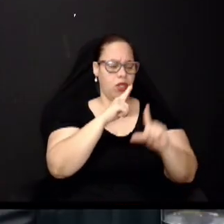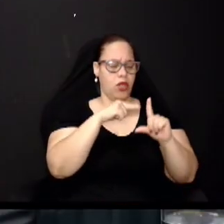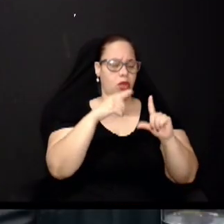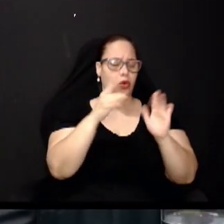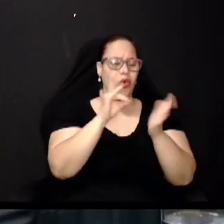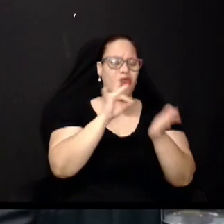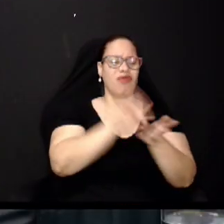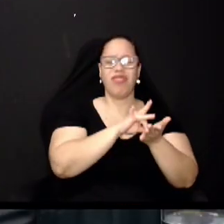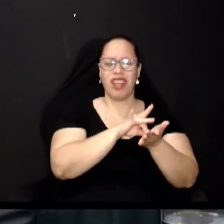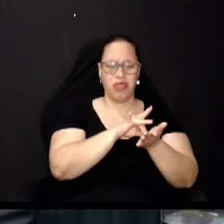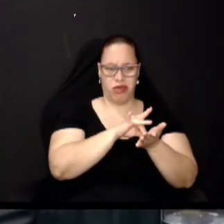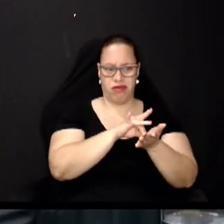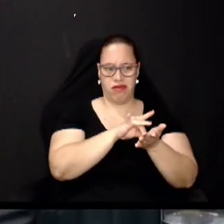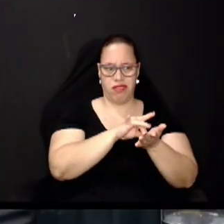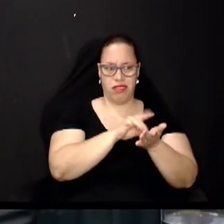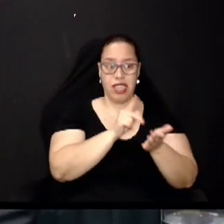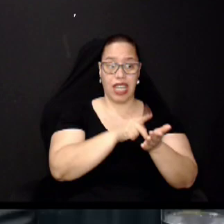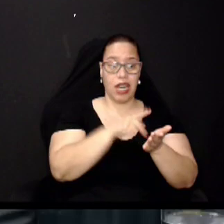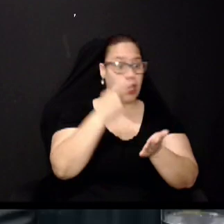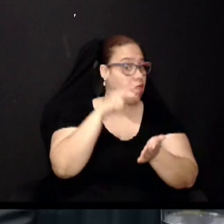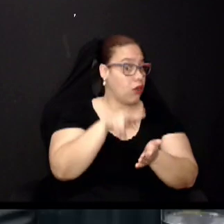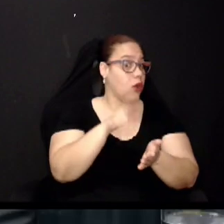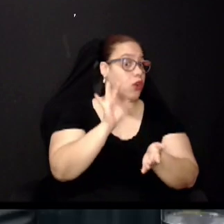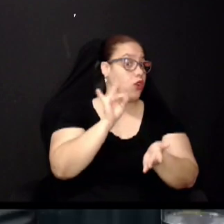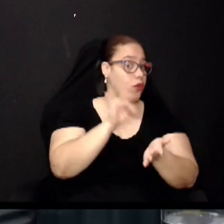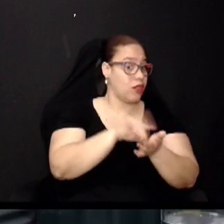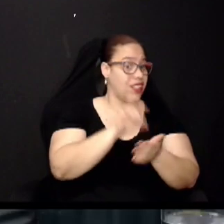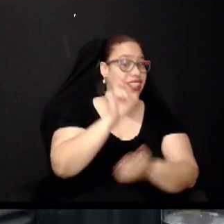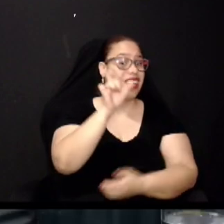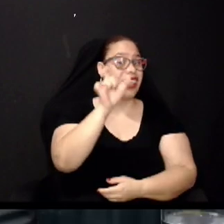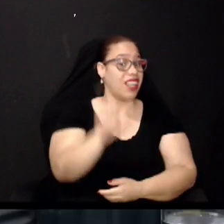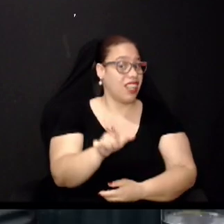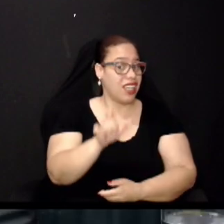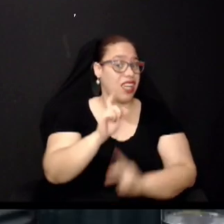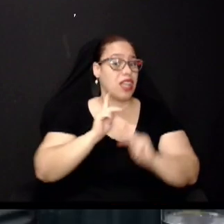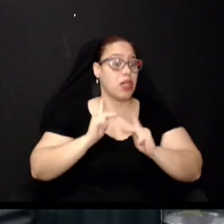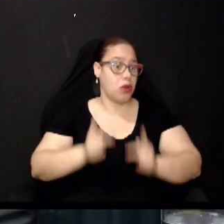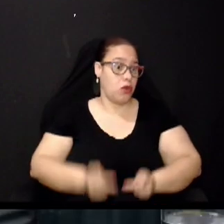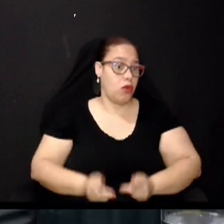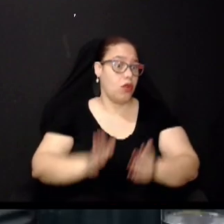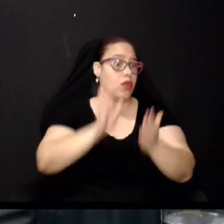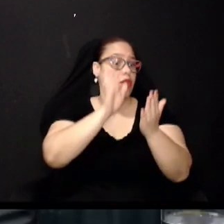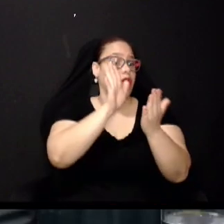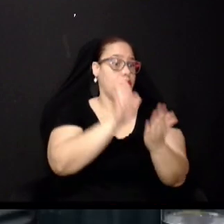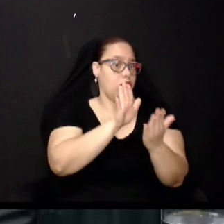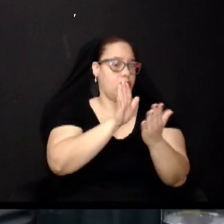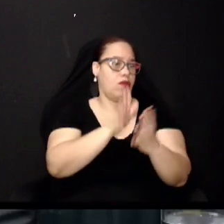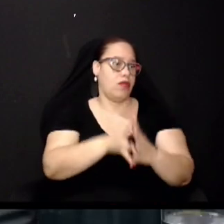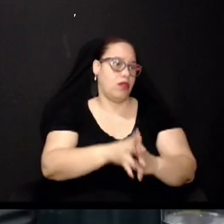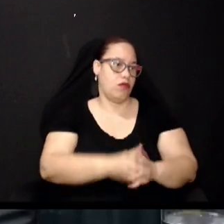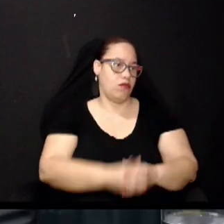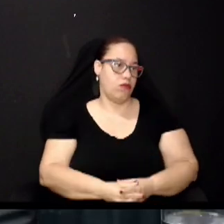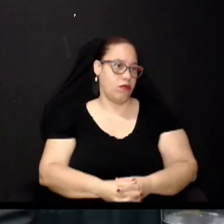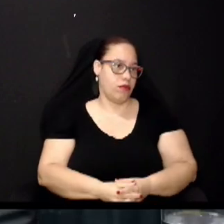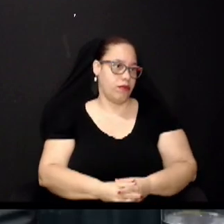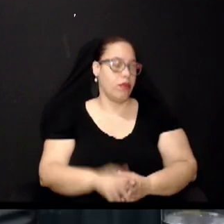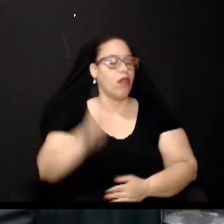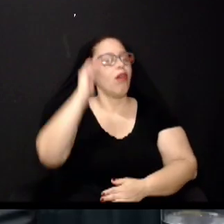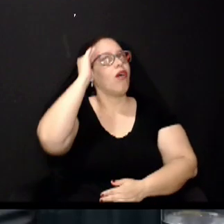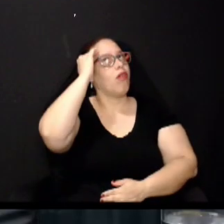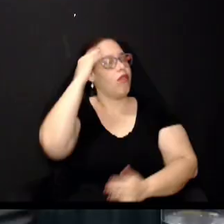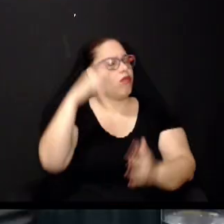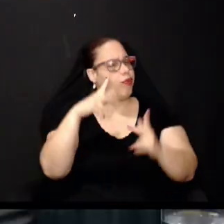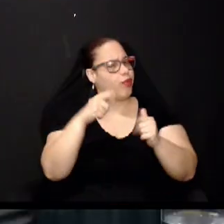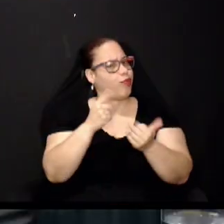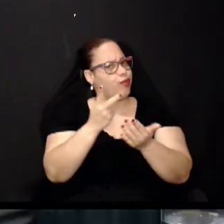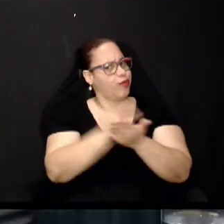Você consegue entender quem é aquele ser humano que está na sua frente, entendendo todas as incongruências dele